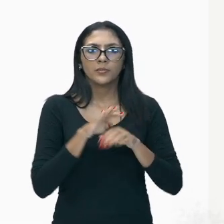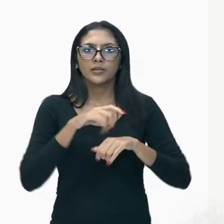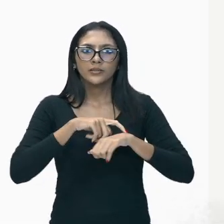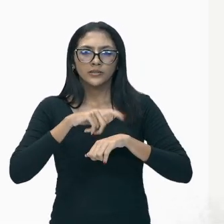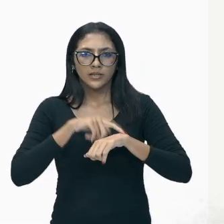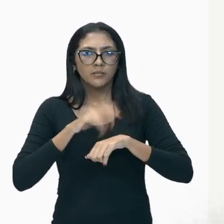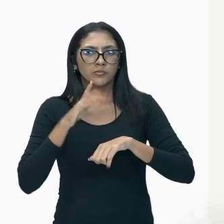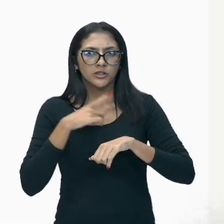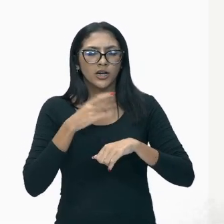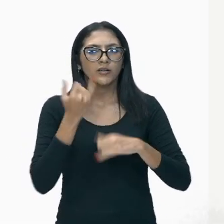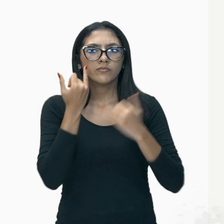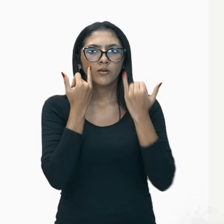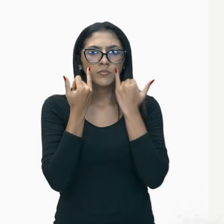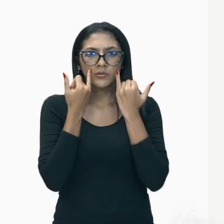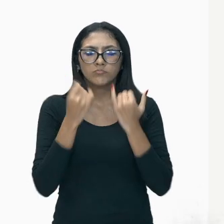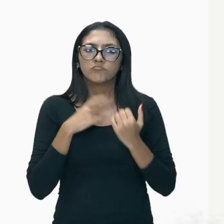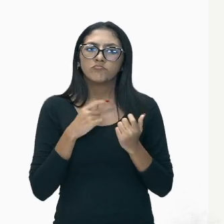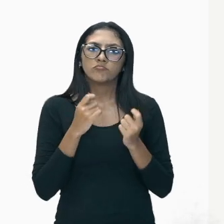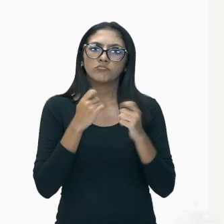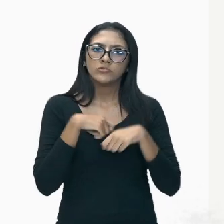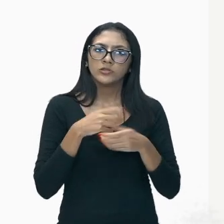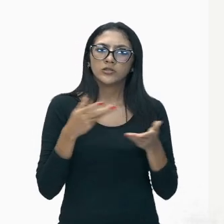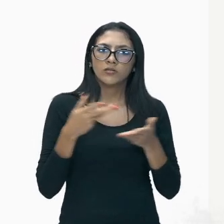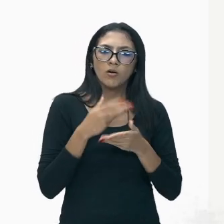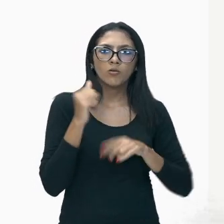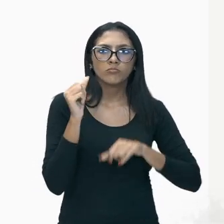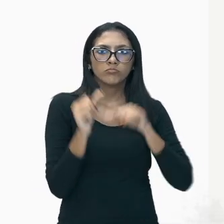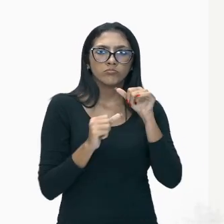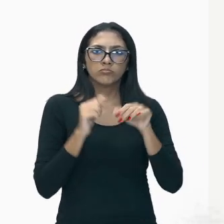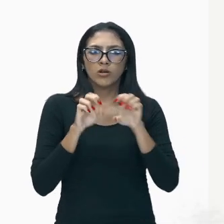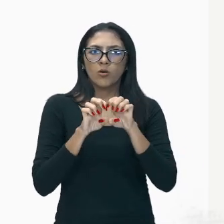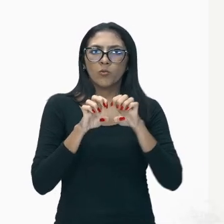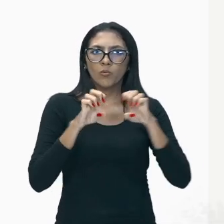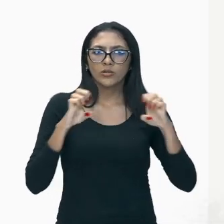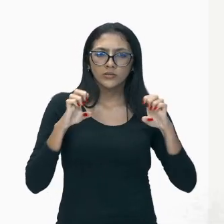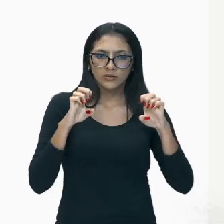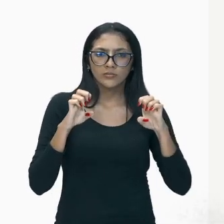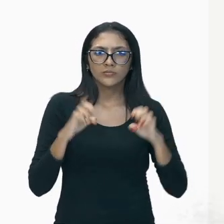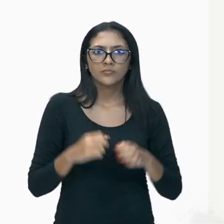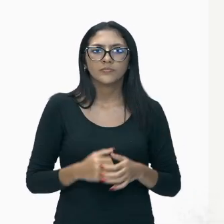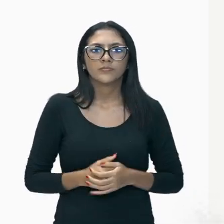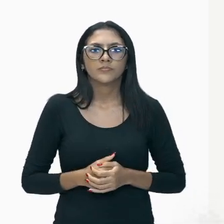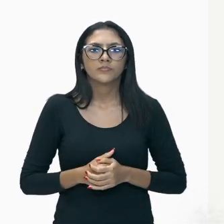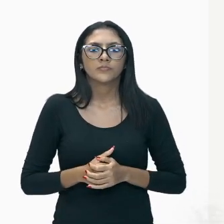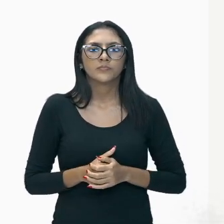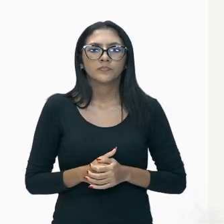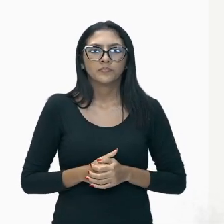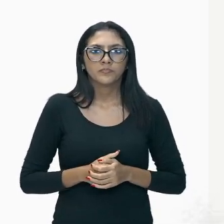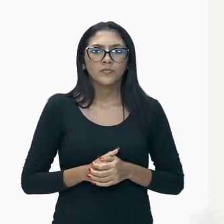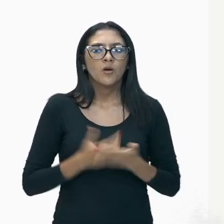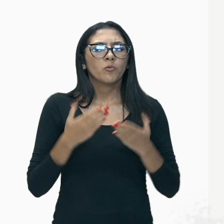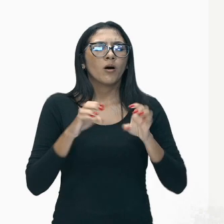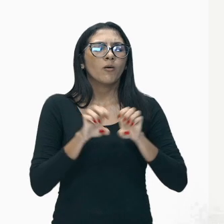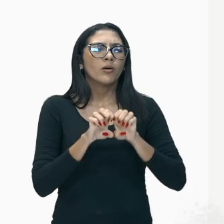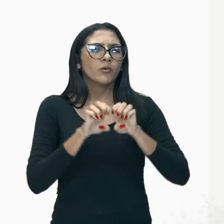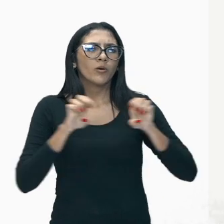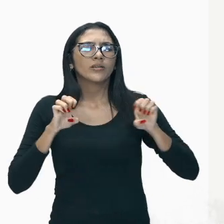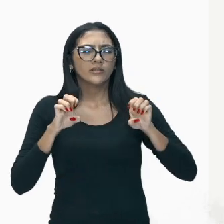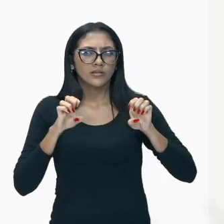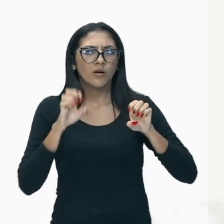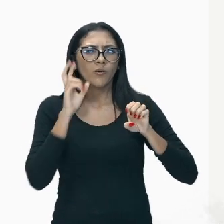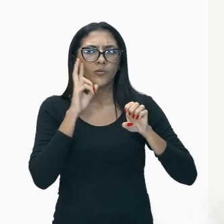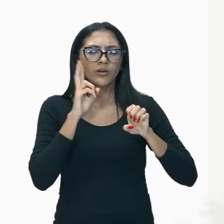a energia consumida pela lâmpada por meio da equação. Qual é a equação da